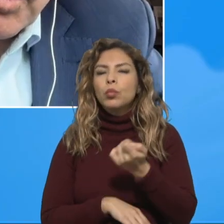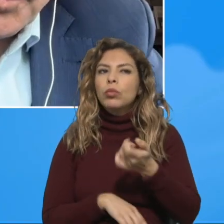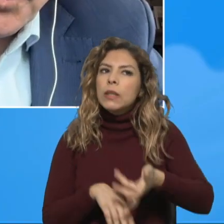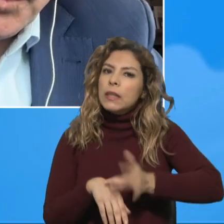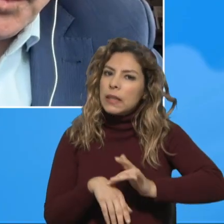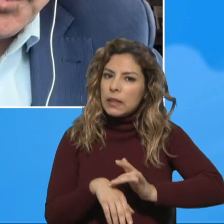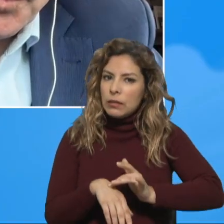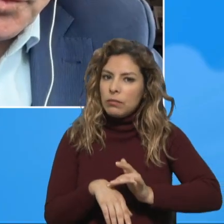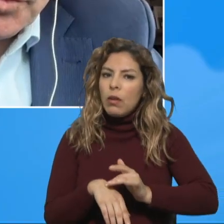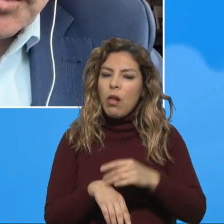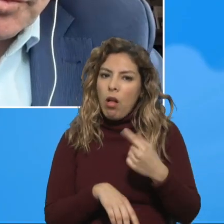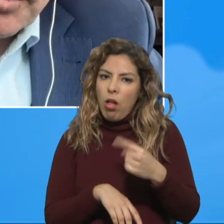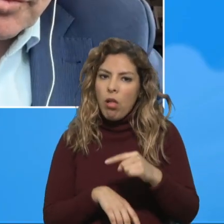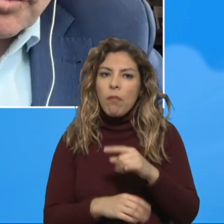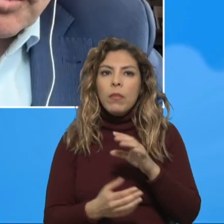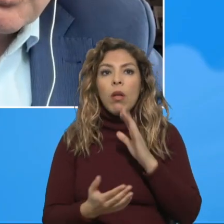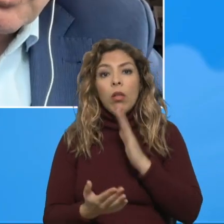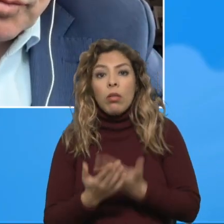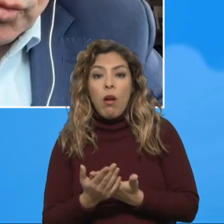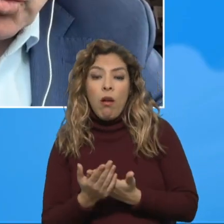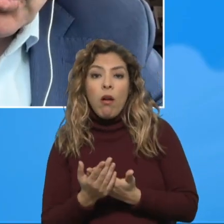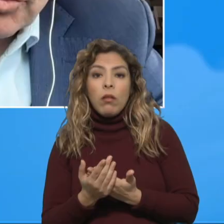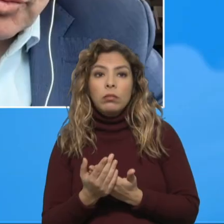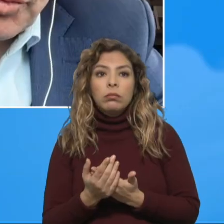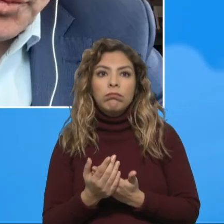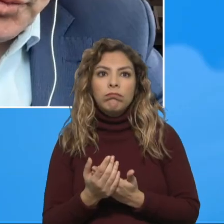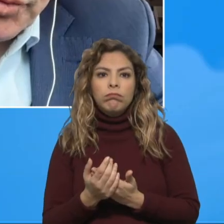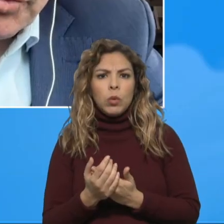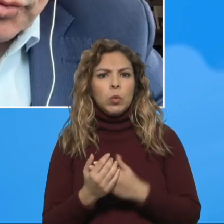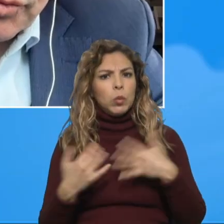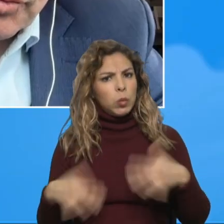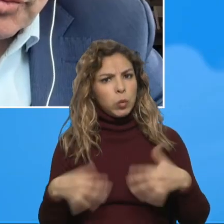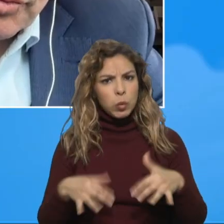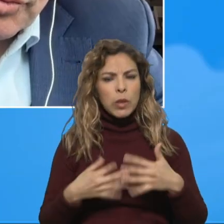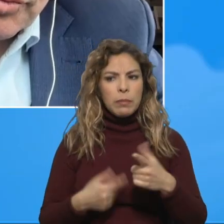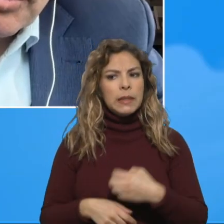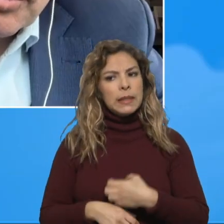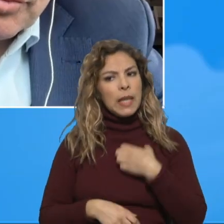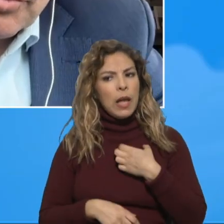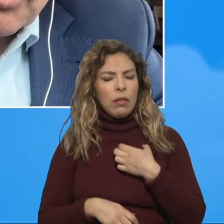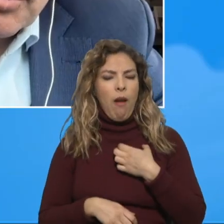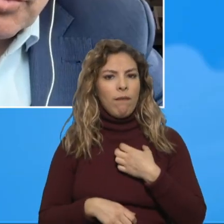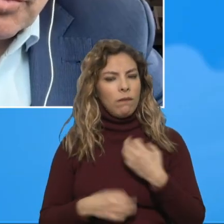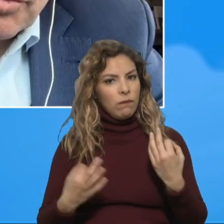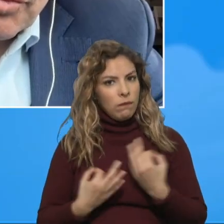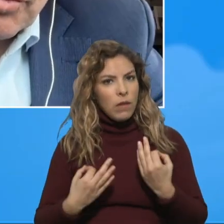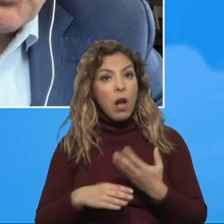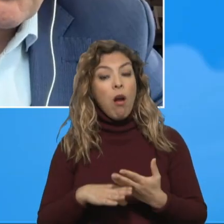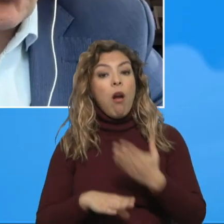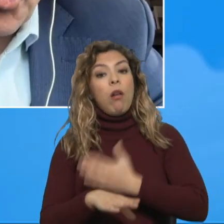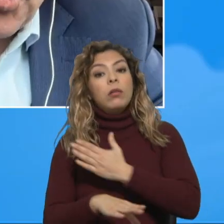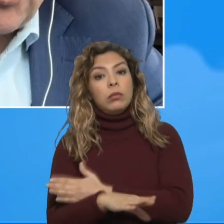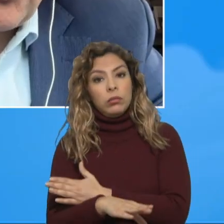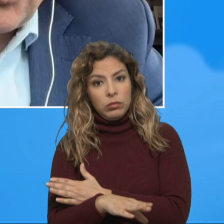Papa que tocou, digamos, forte e envolveu de maneira significativa até a comunidade científica